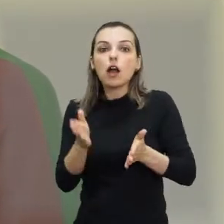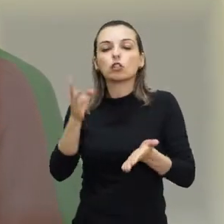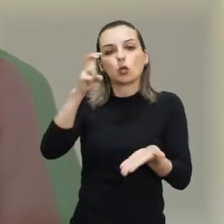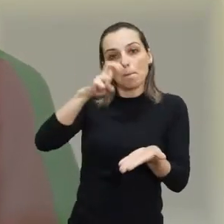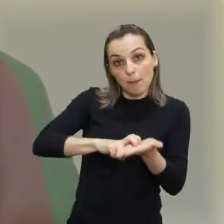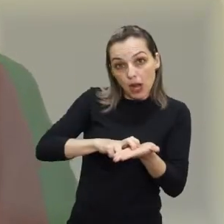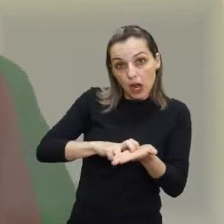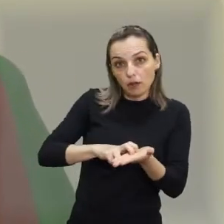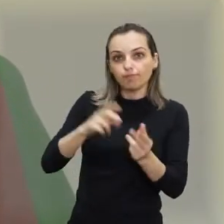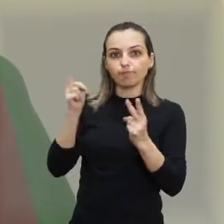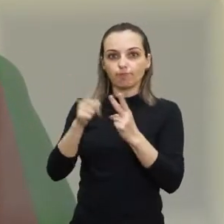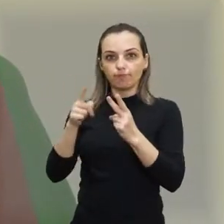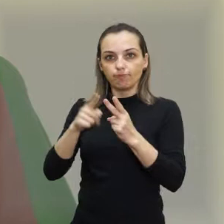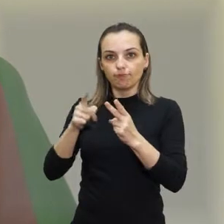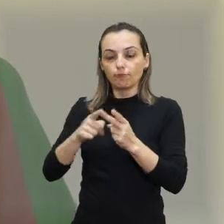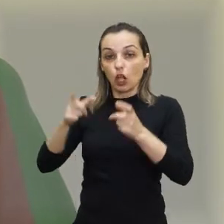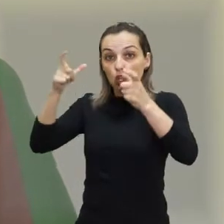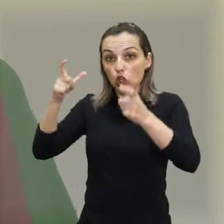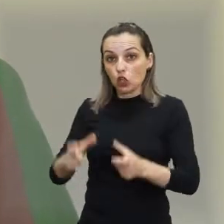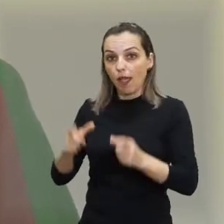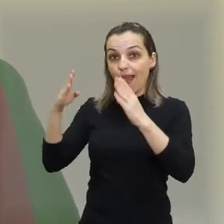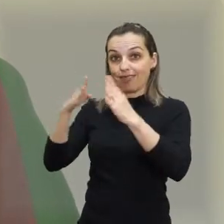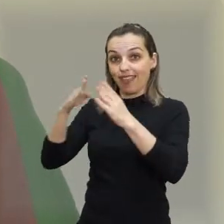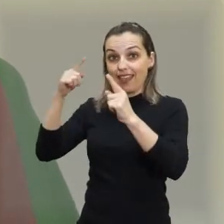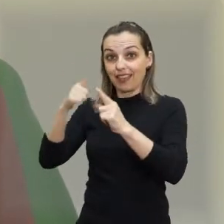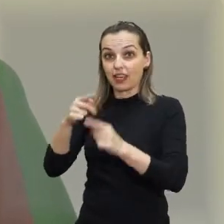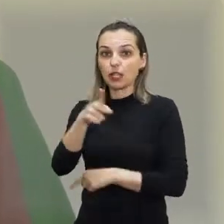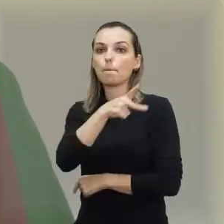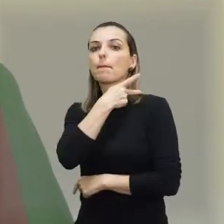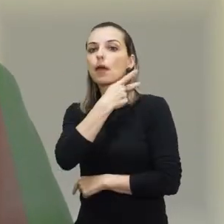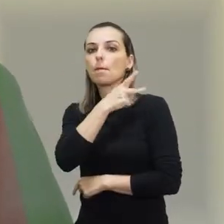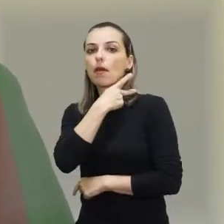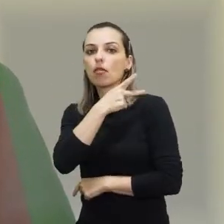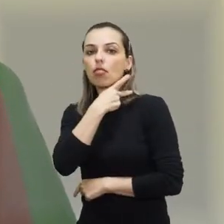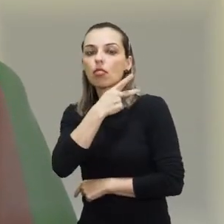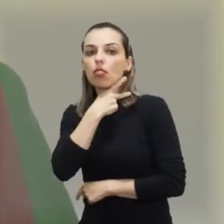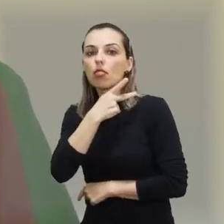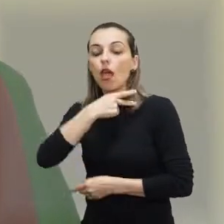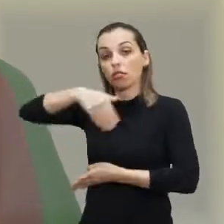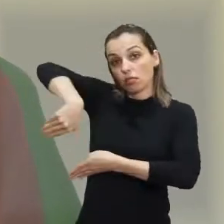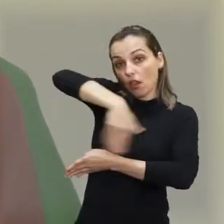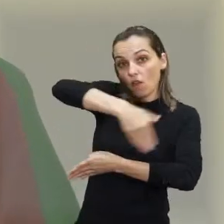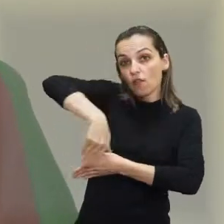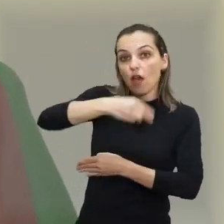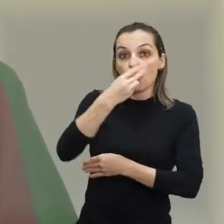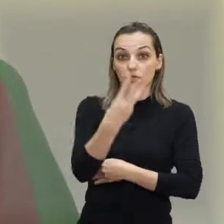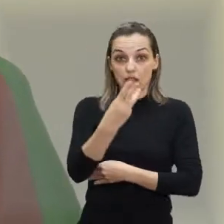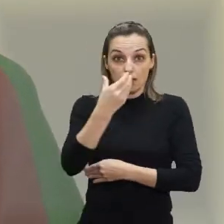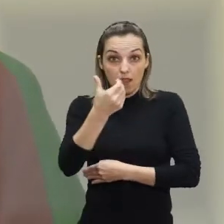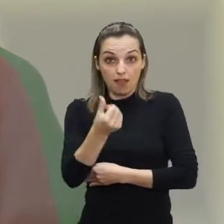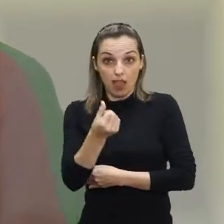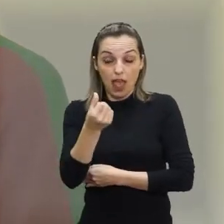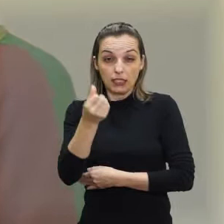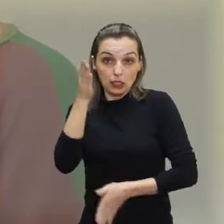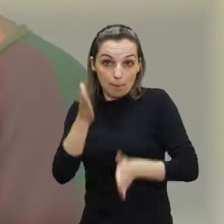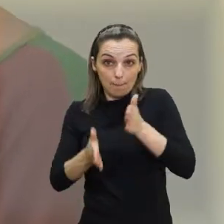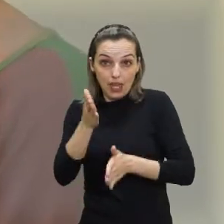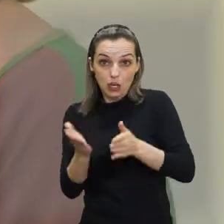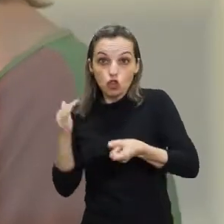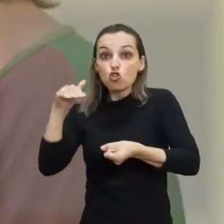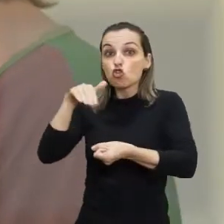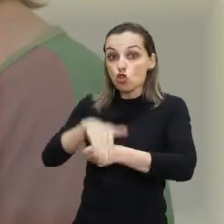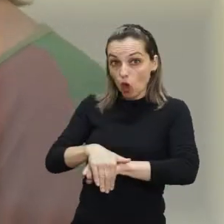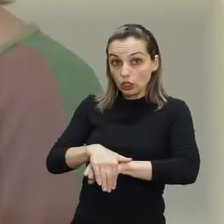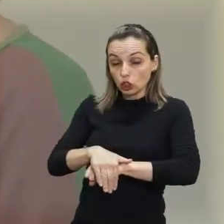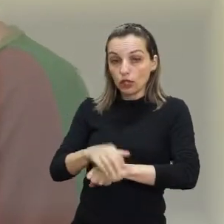distribuída em três unidades a unidade do centro manhã que as aulas são no período da manhã no núcleo de educação de jovens e adultos na rua